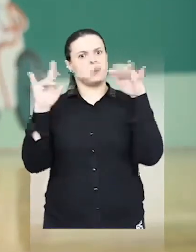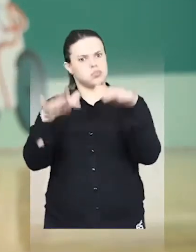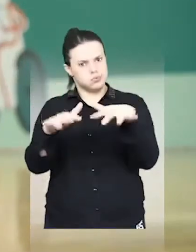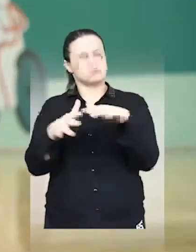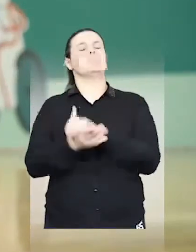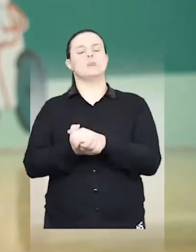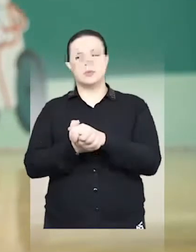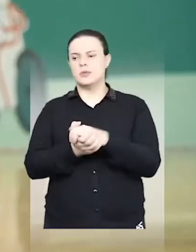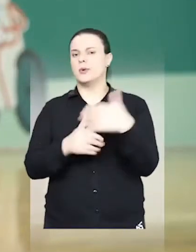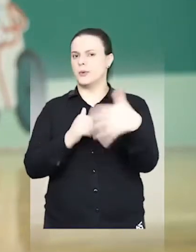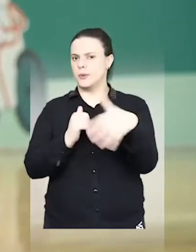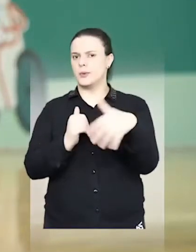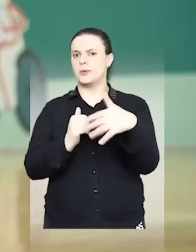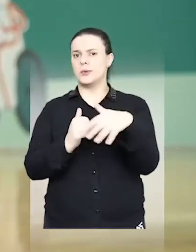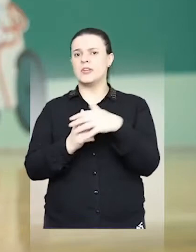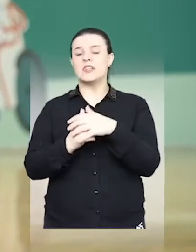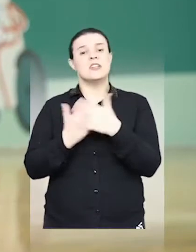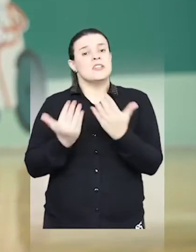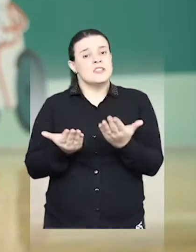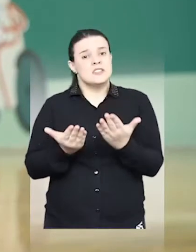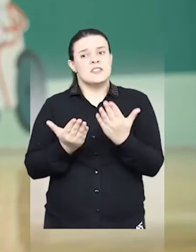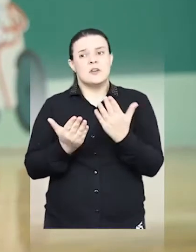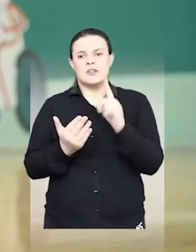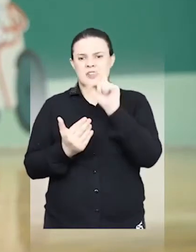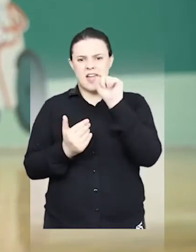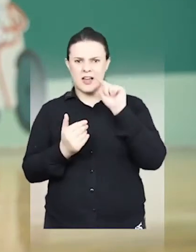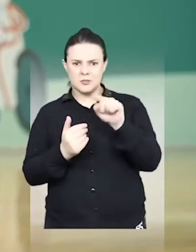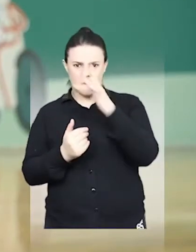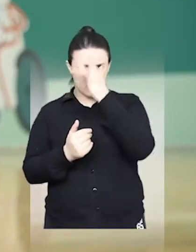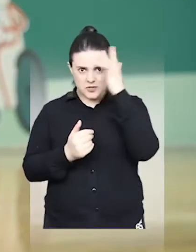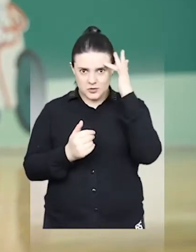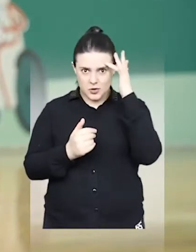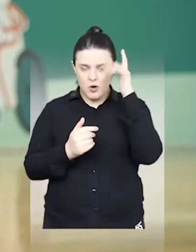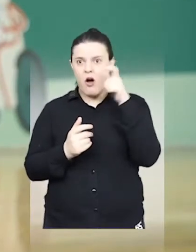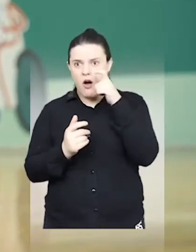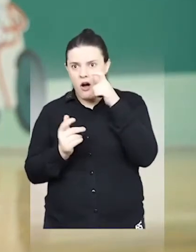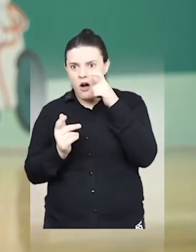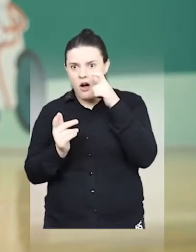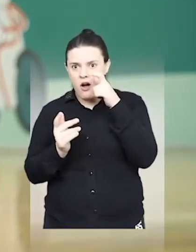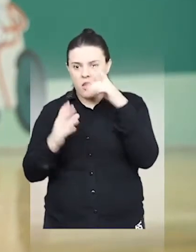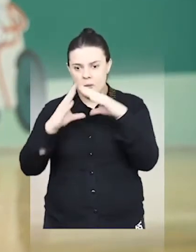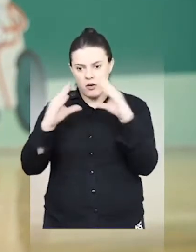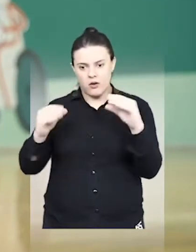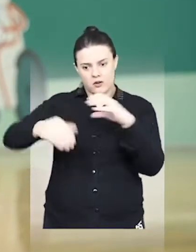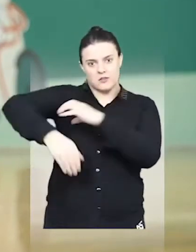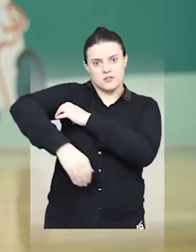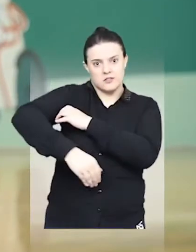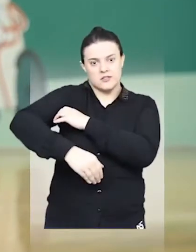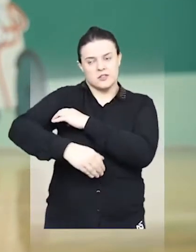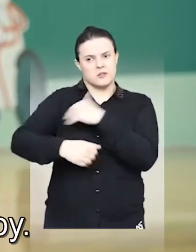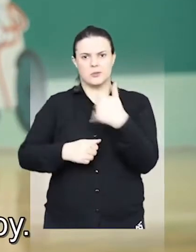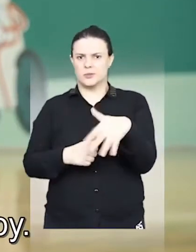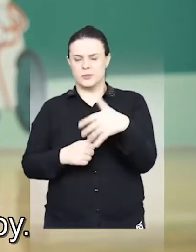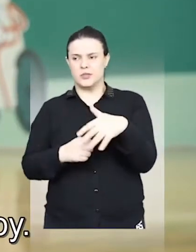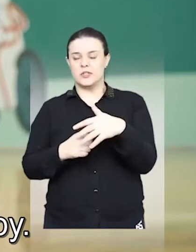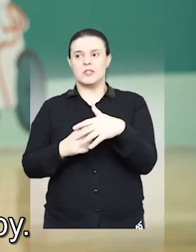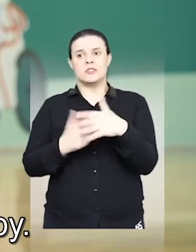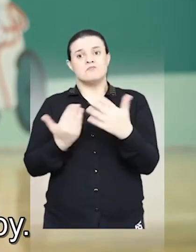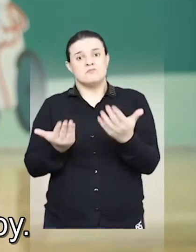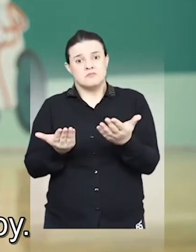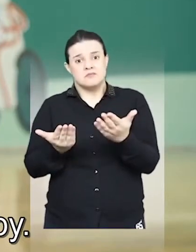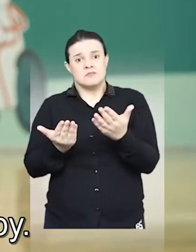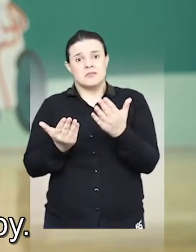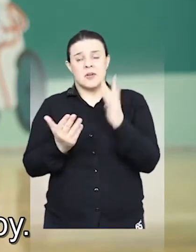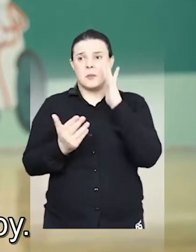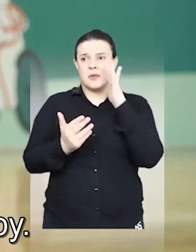público. Então, poxa, 10 mil pessoas num ginásio para assistir um jogo de rugby, sendo que